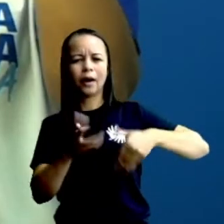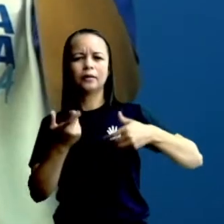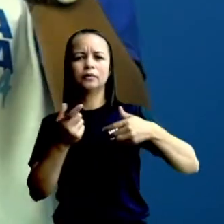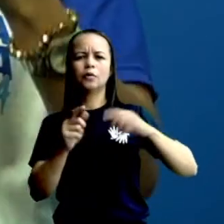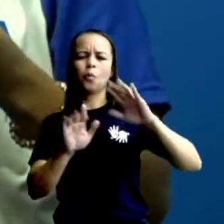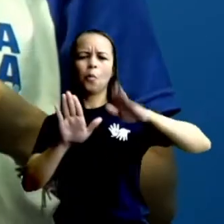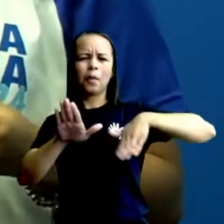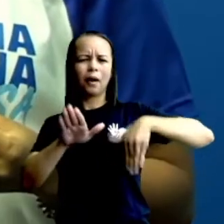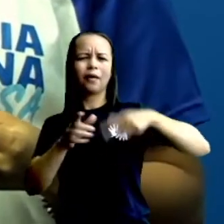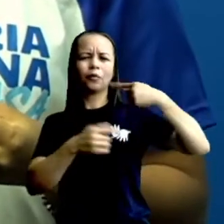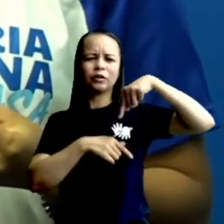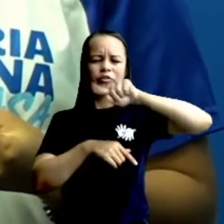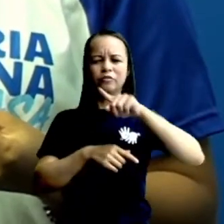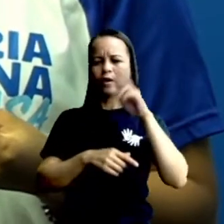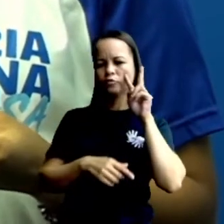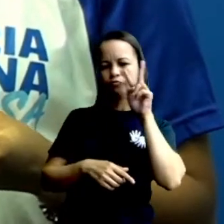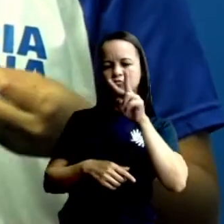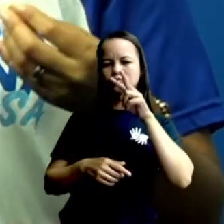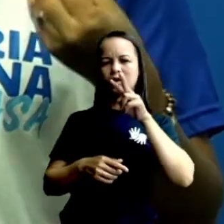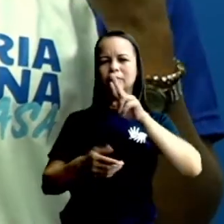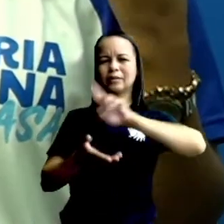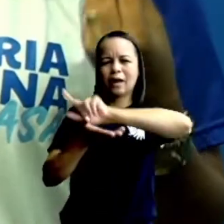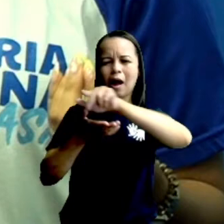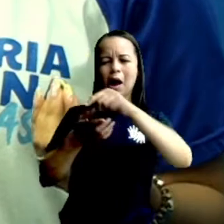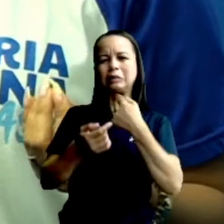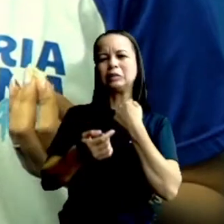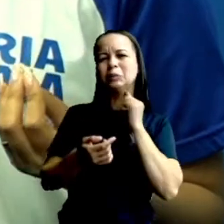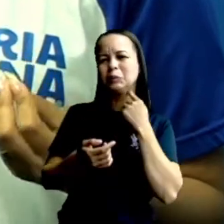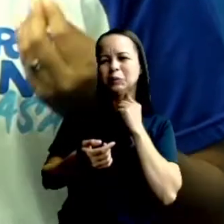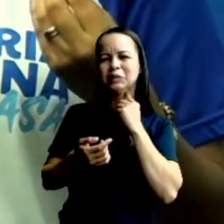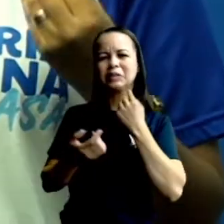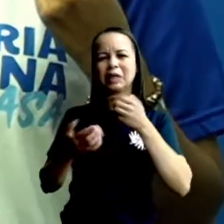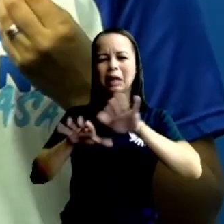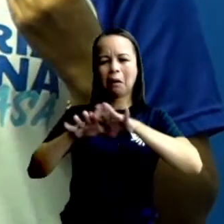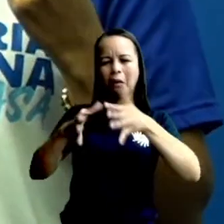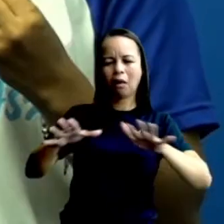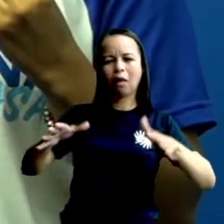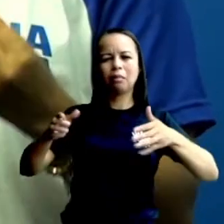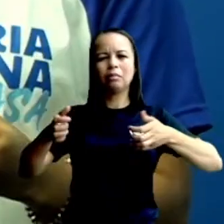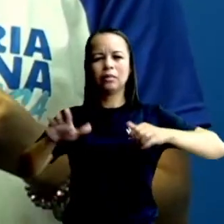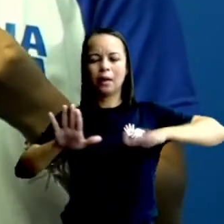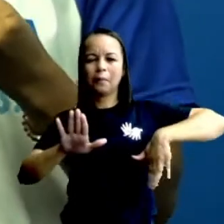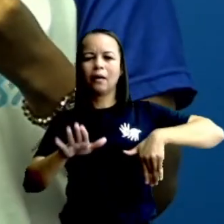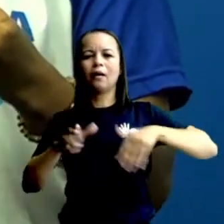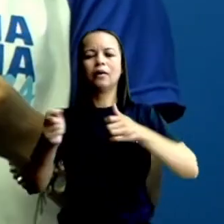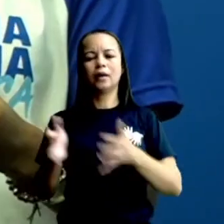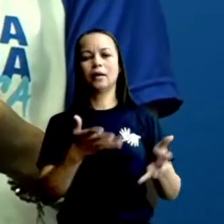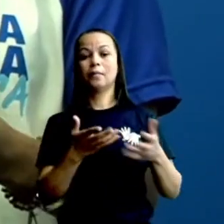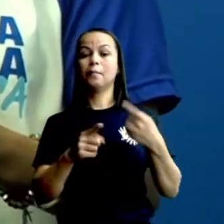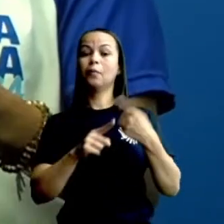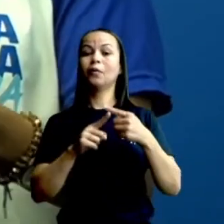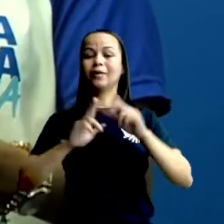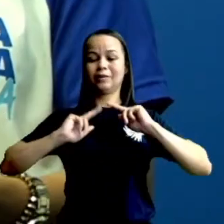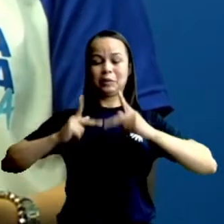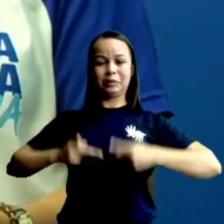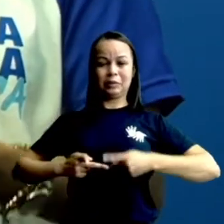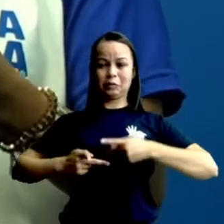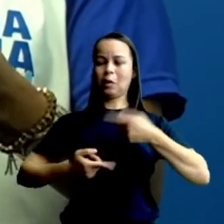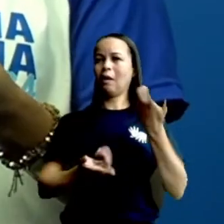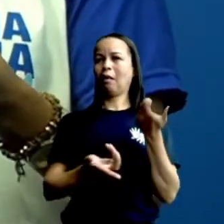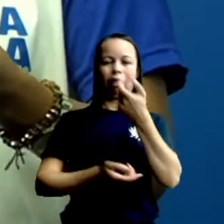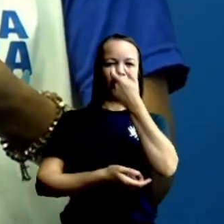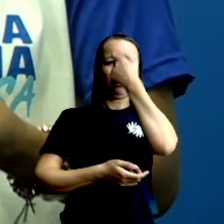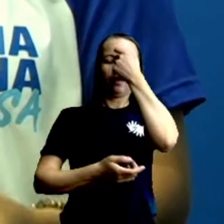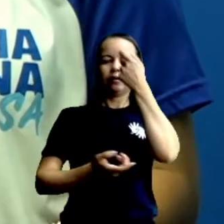praia, a gente vê tanta poluição na praia, tanta poluição, simplesmente porque o ser humano ele não tem a noção,